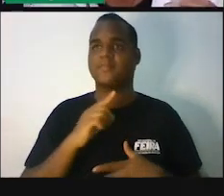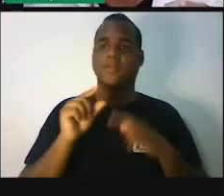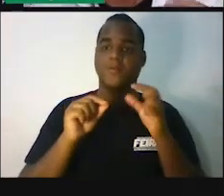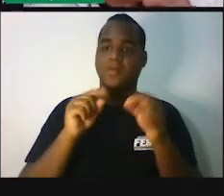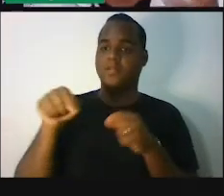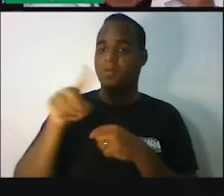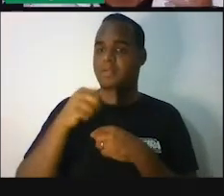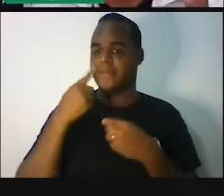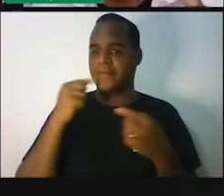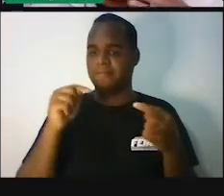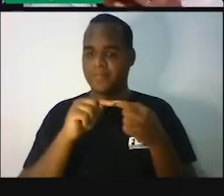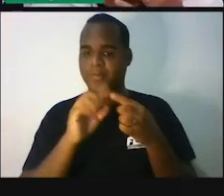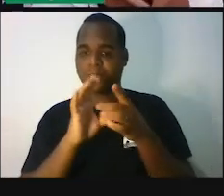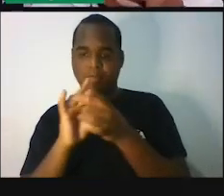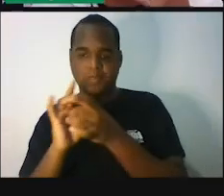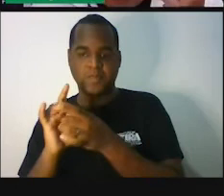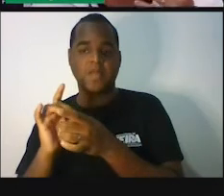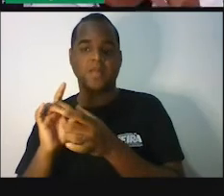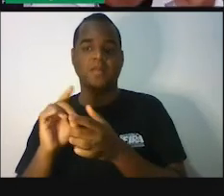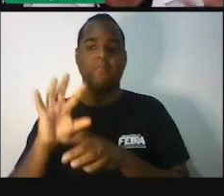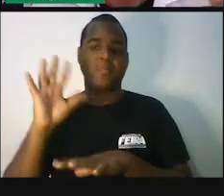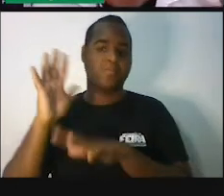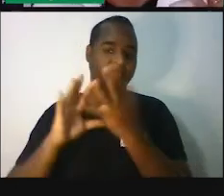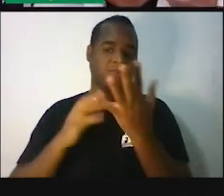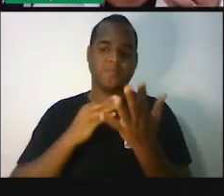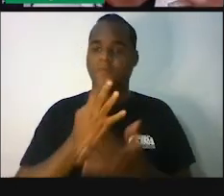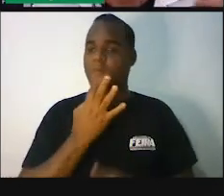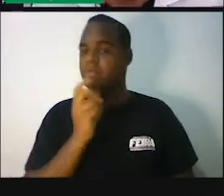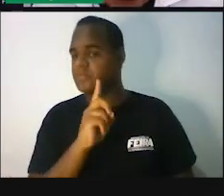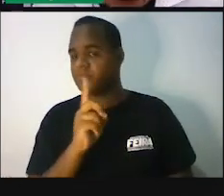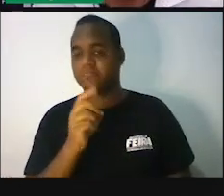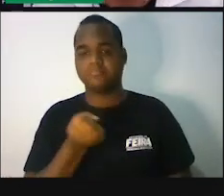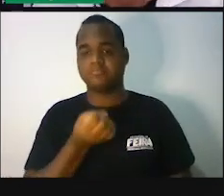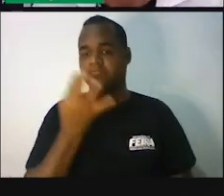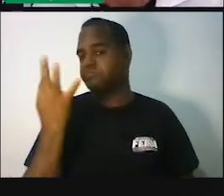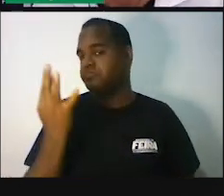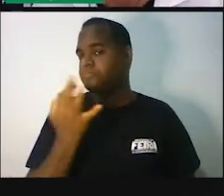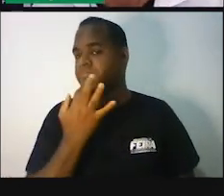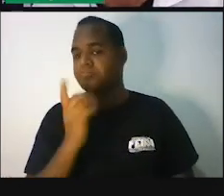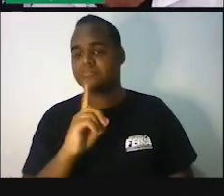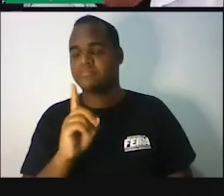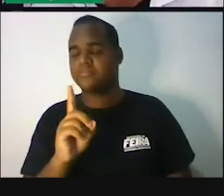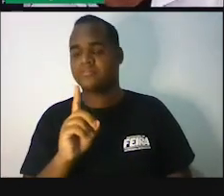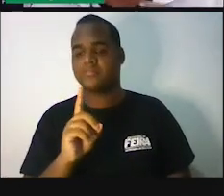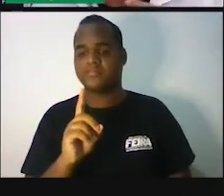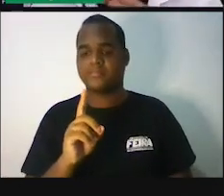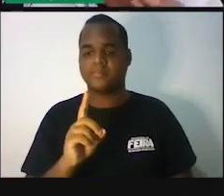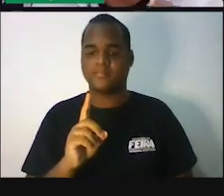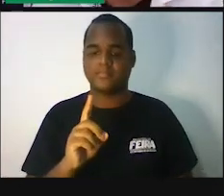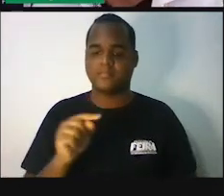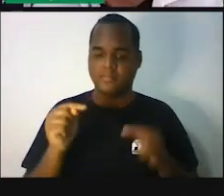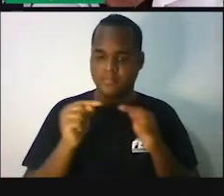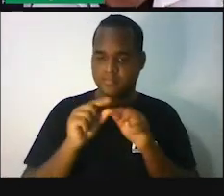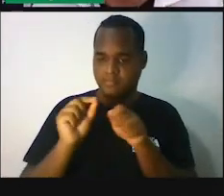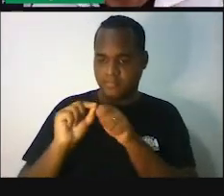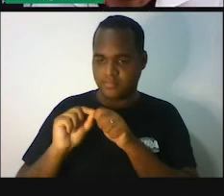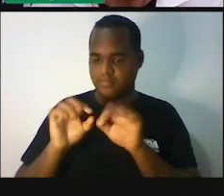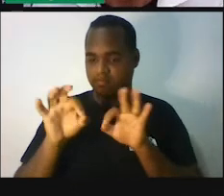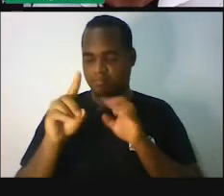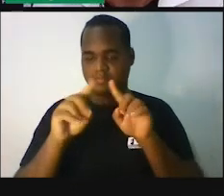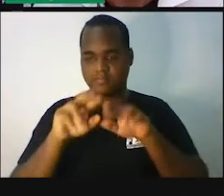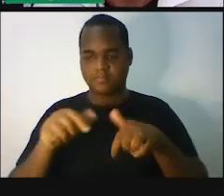onde envolve coisas que você não conhece, quantidades, números que você não conhece, e fazer com que isso